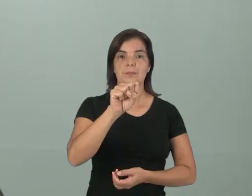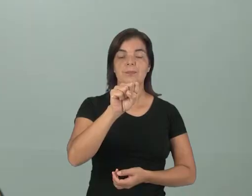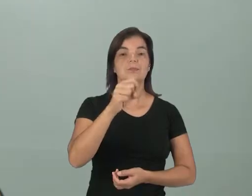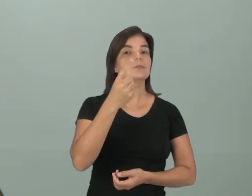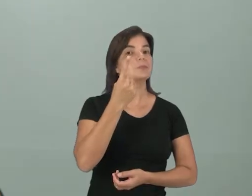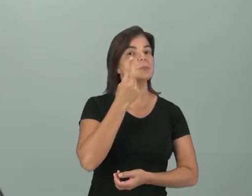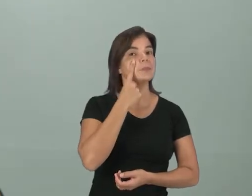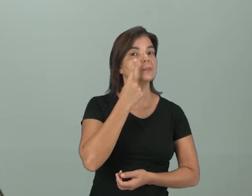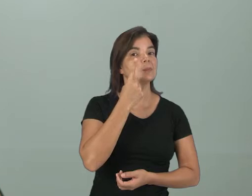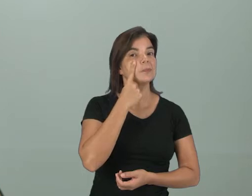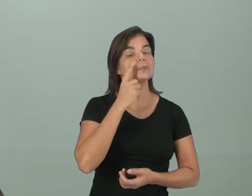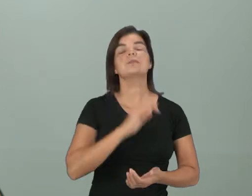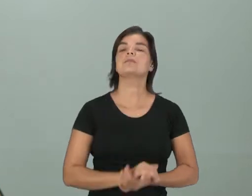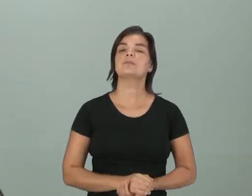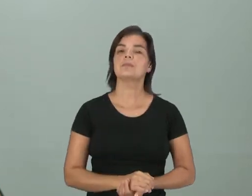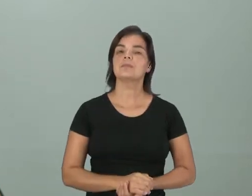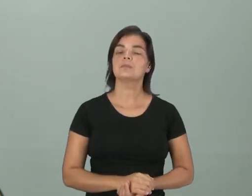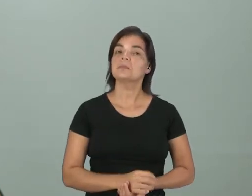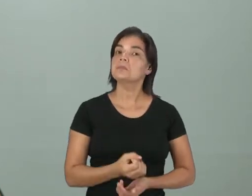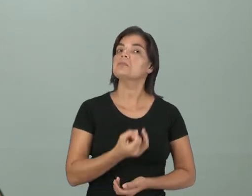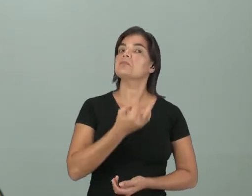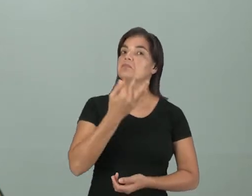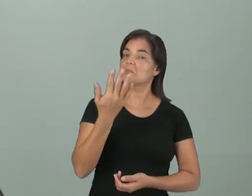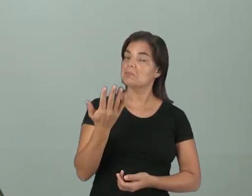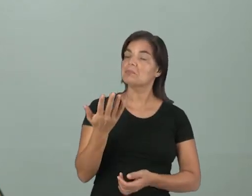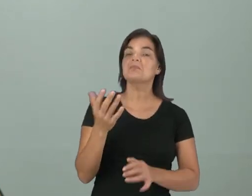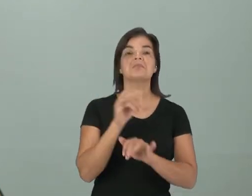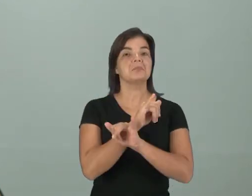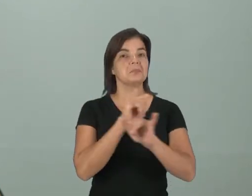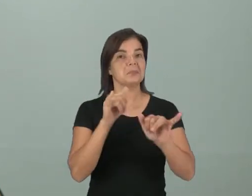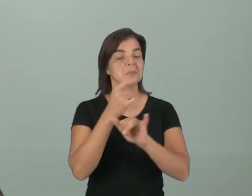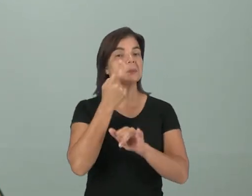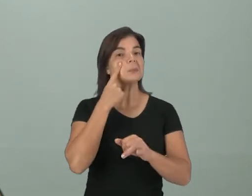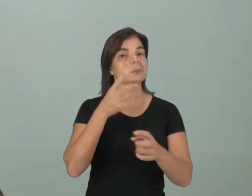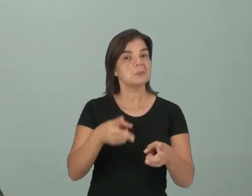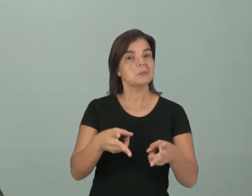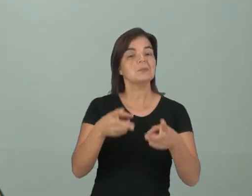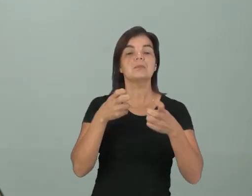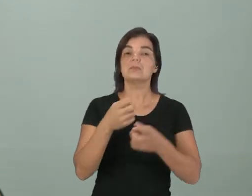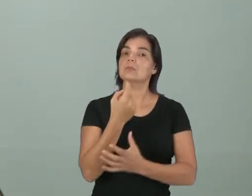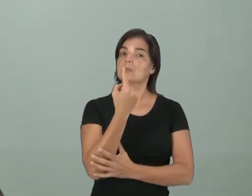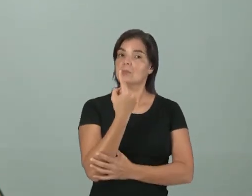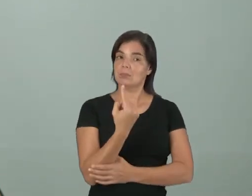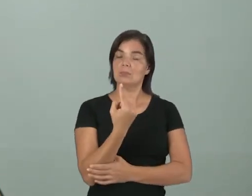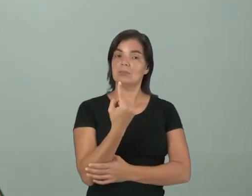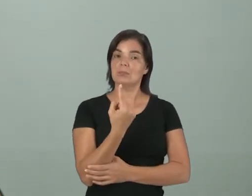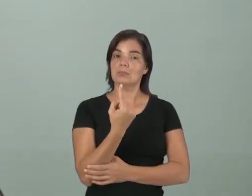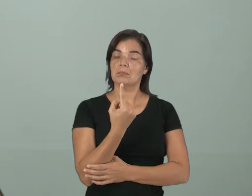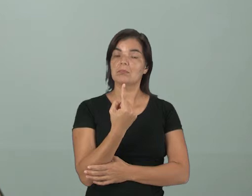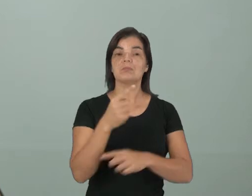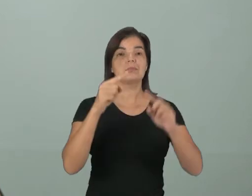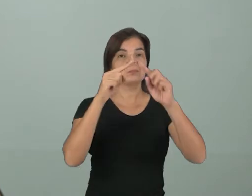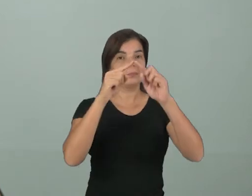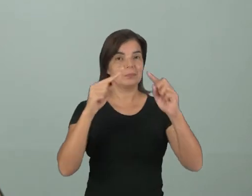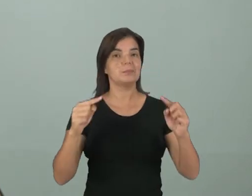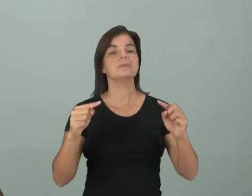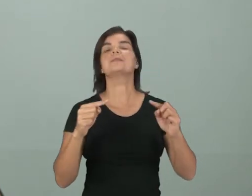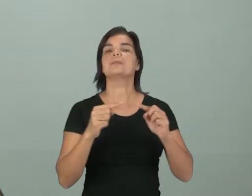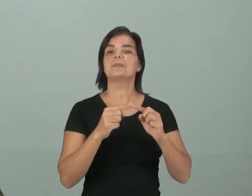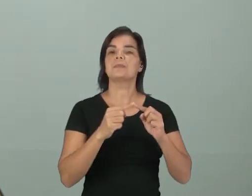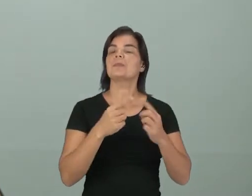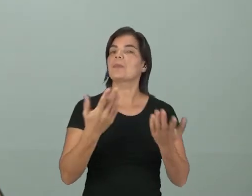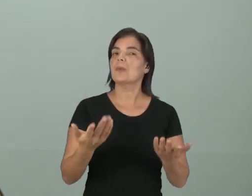8. Olha só, quantas informações nós podemos perceber em apenas uma pequena pirâmide. Olha